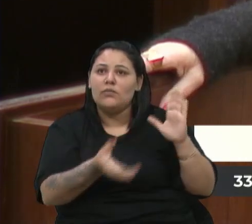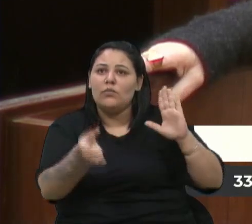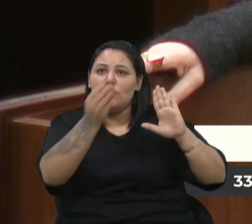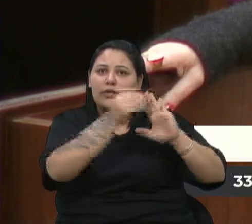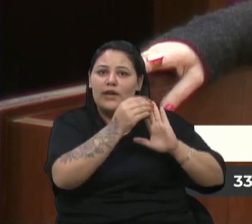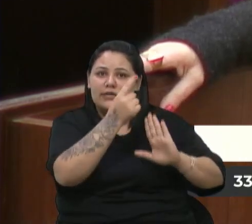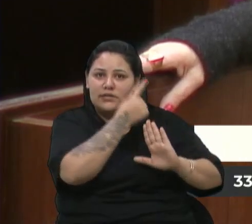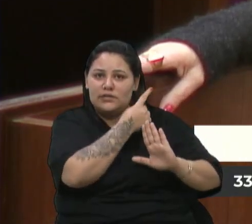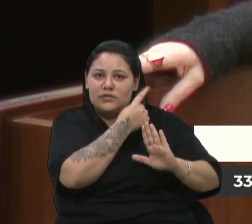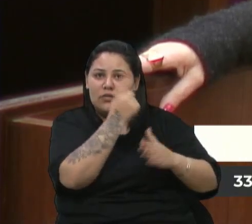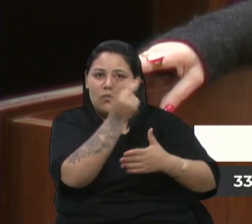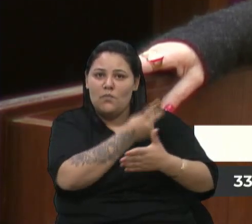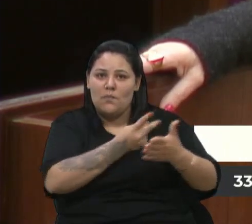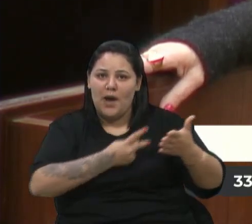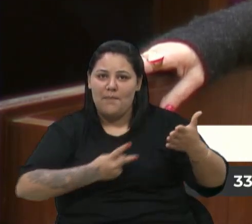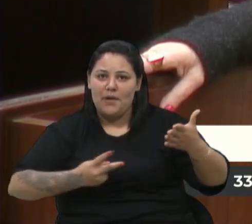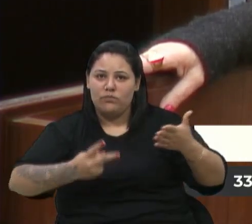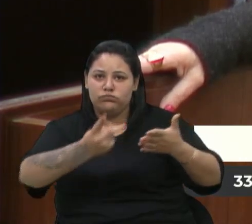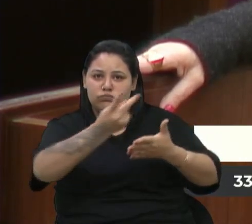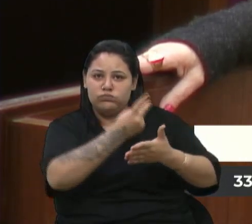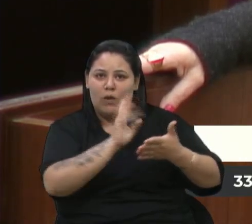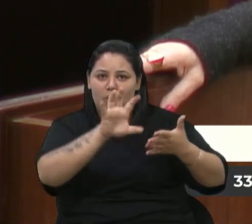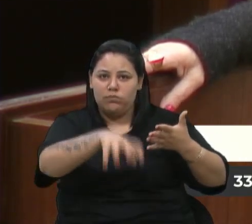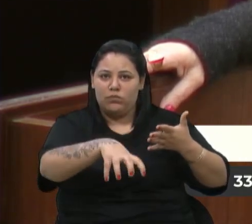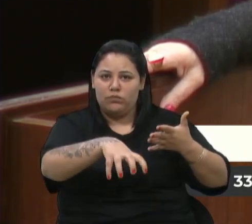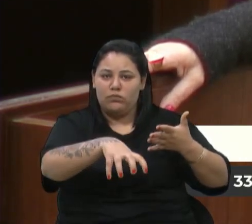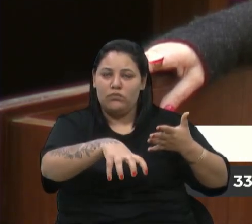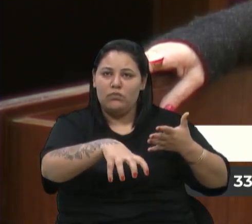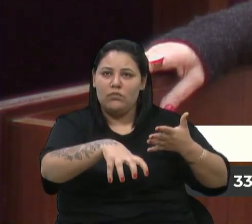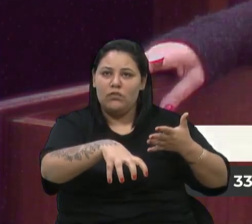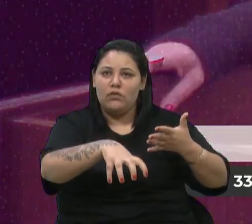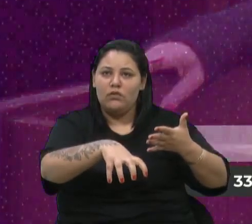ali um mapa da região,